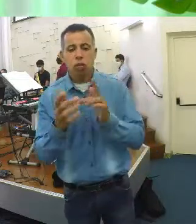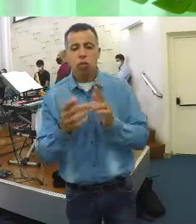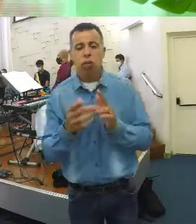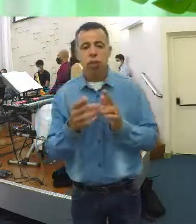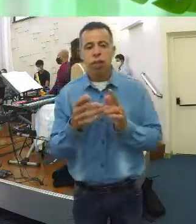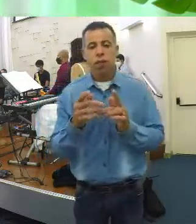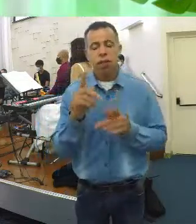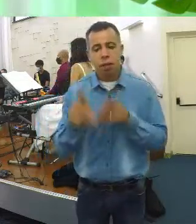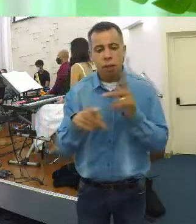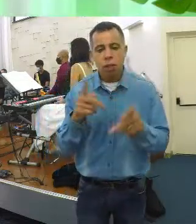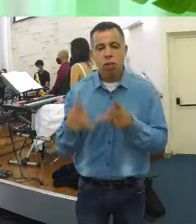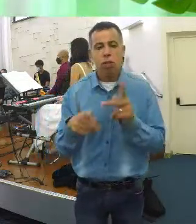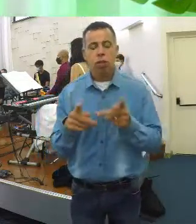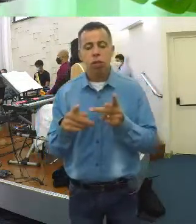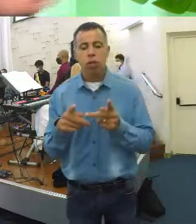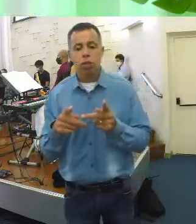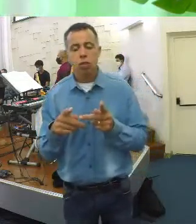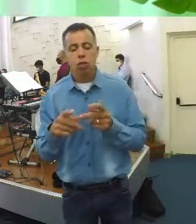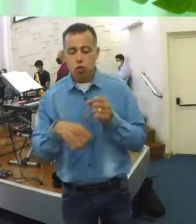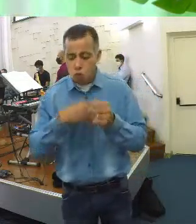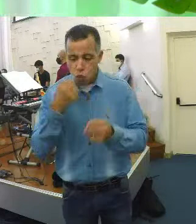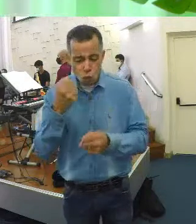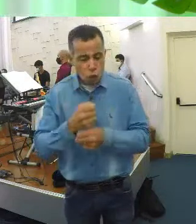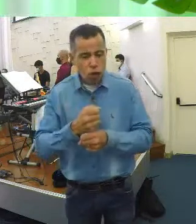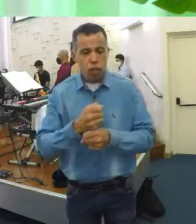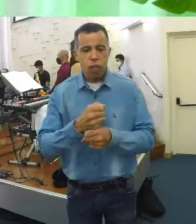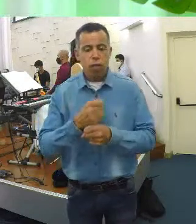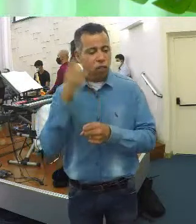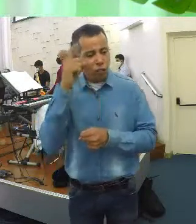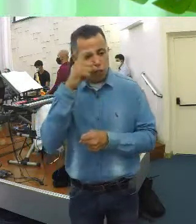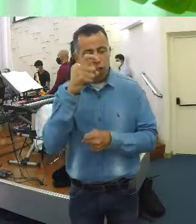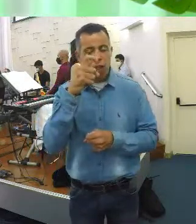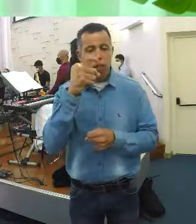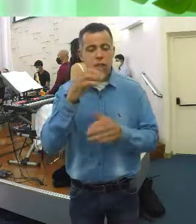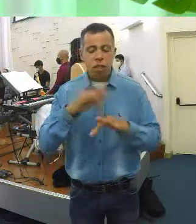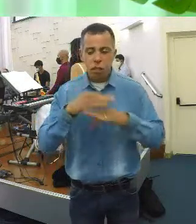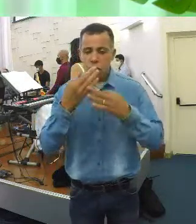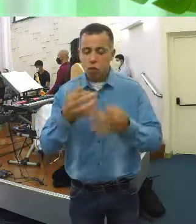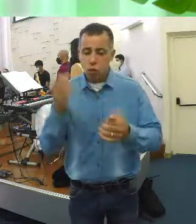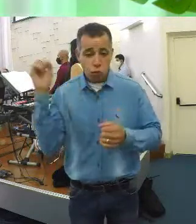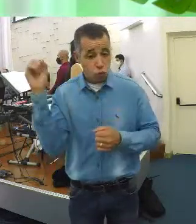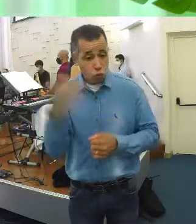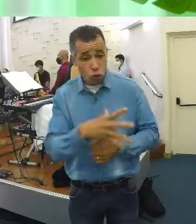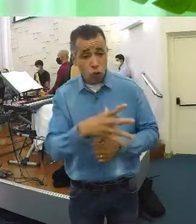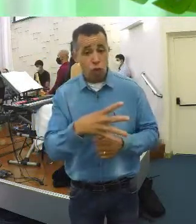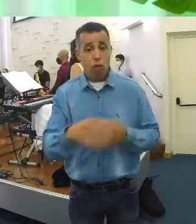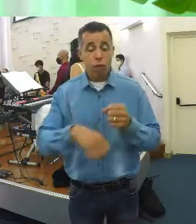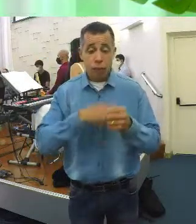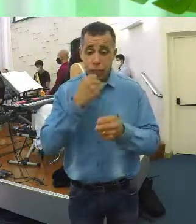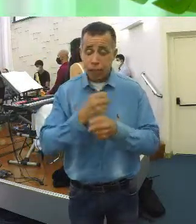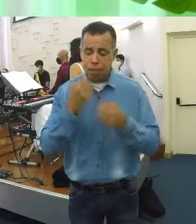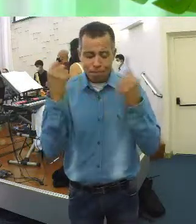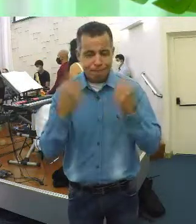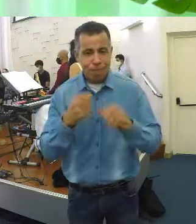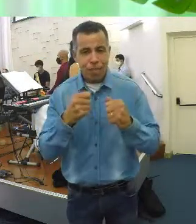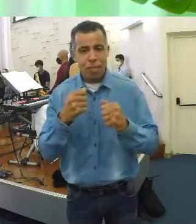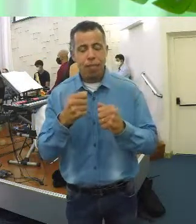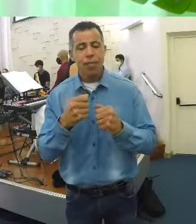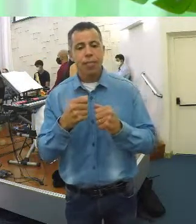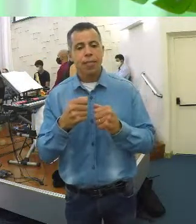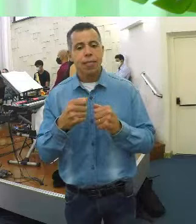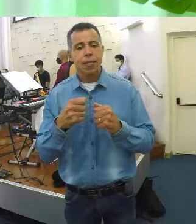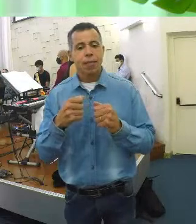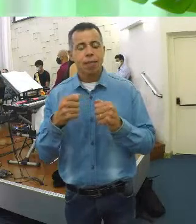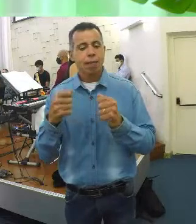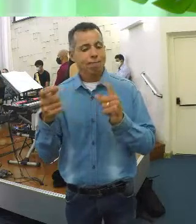Jesus. Olhamos para o ano difícil que chega ao final e para o novo ano, e precisamos olhar para o novo ano na dependência